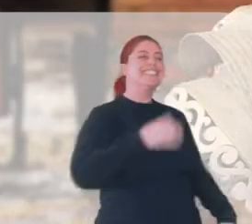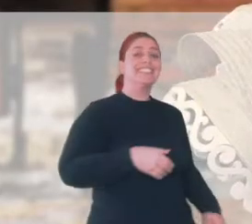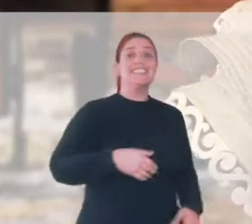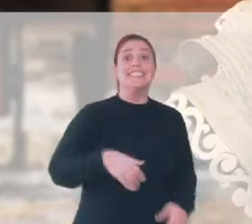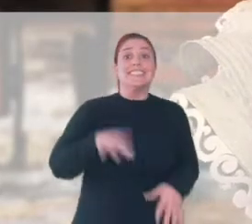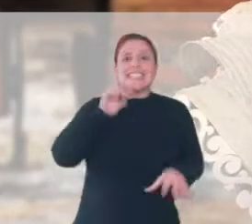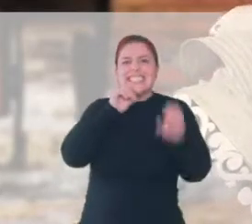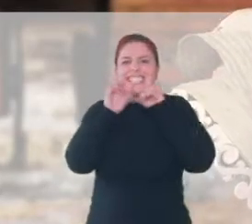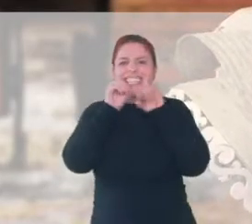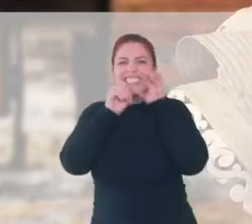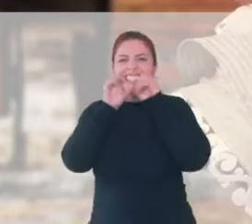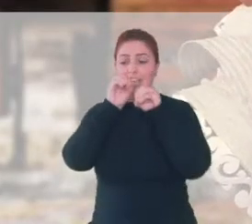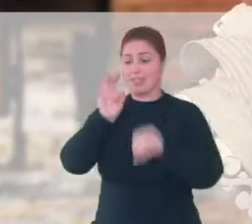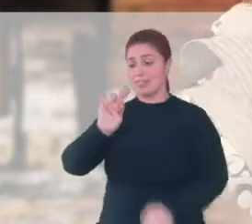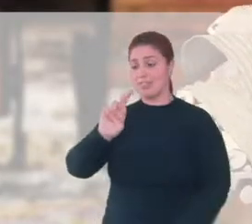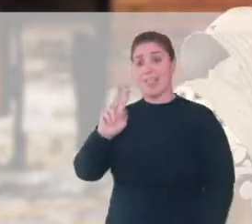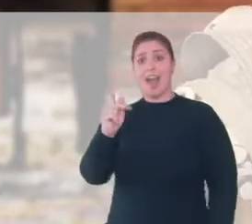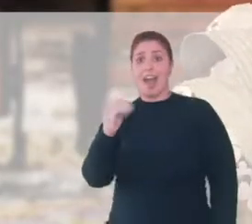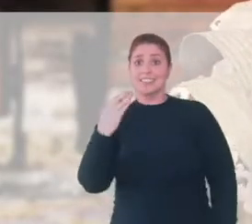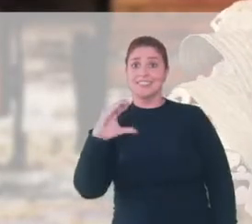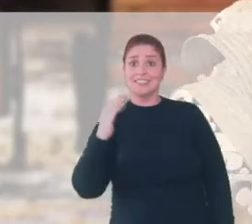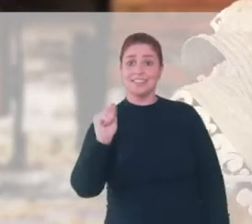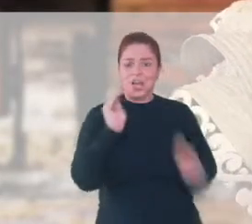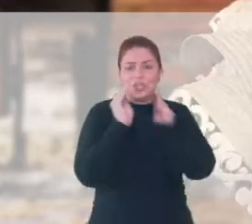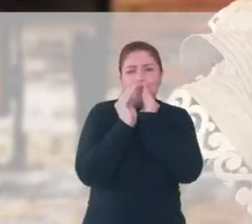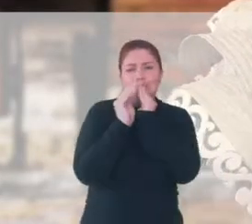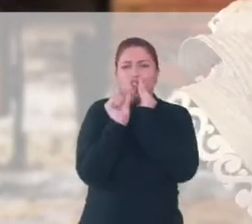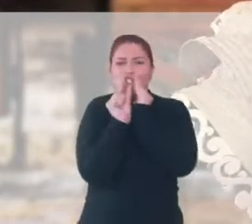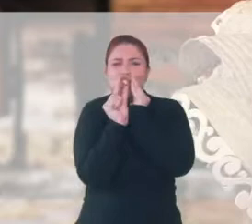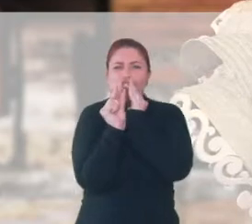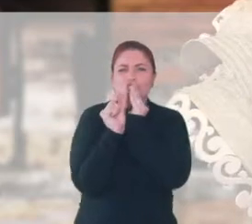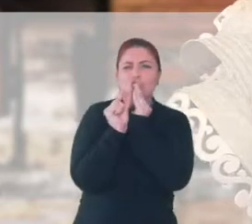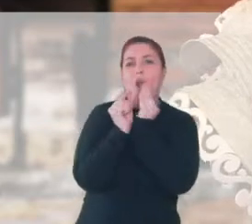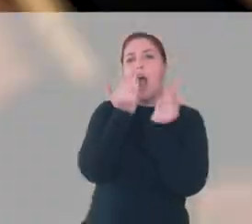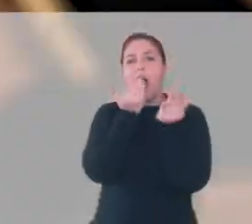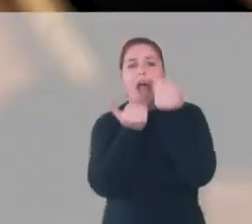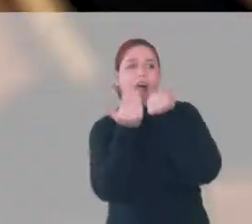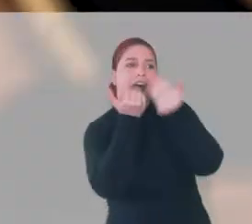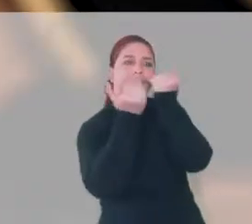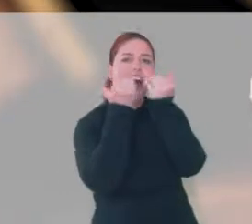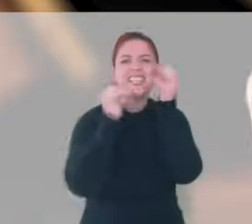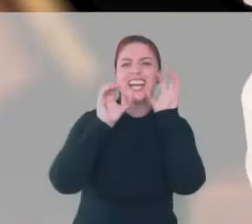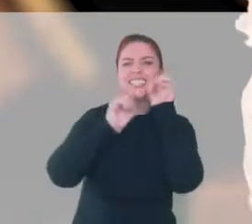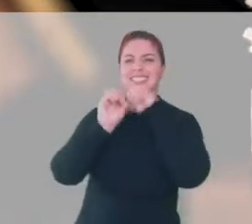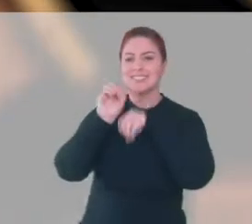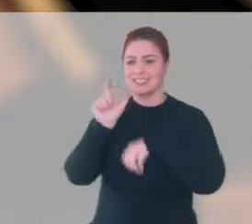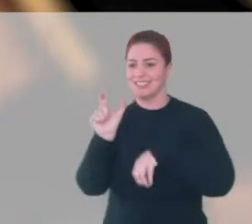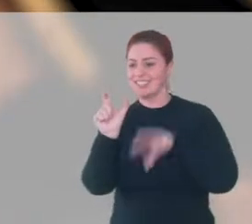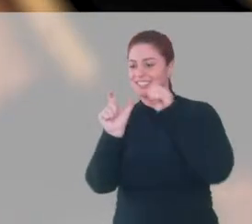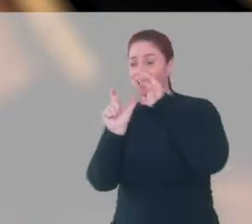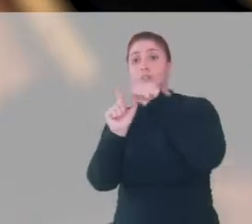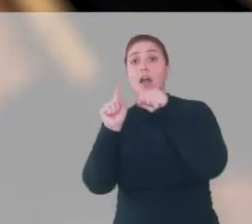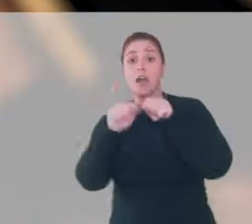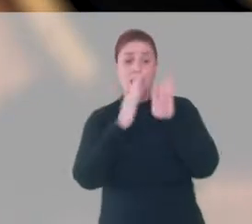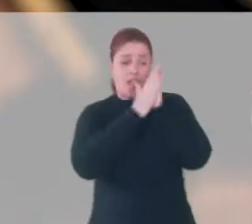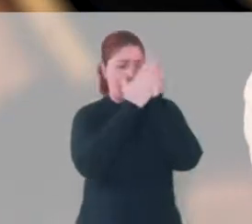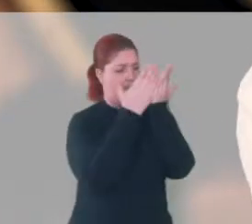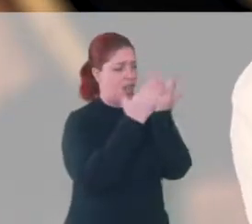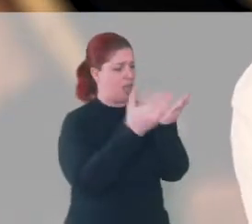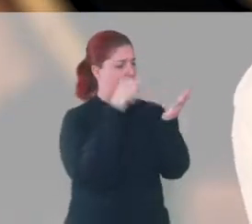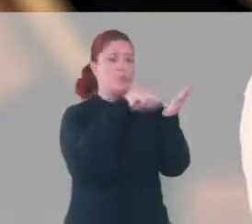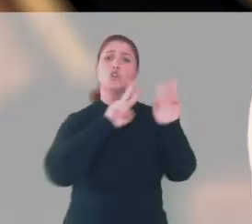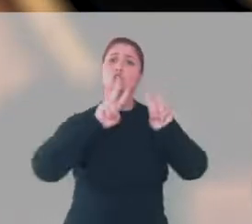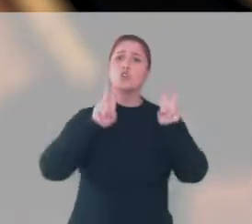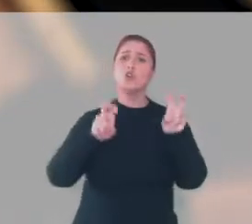Foi a traça que gosta de comer palavra. Esse era um livro de